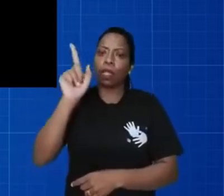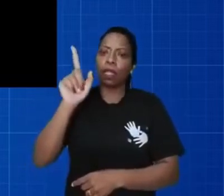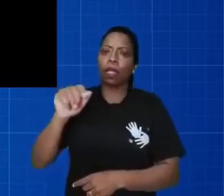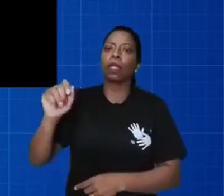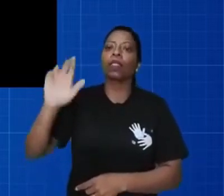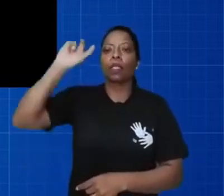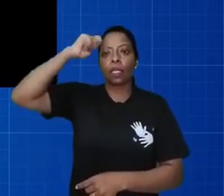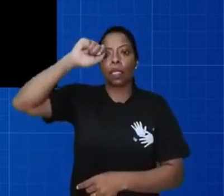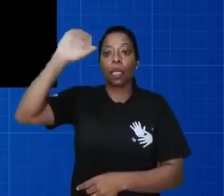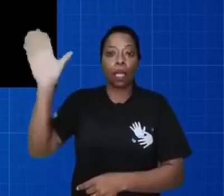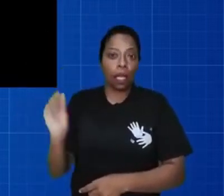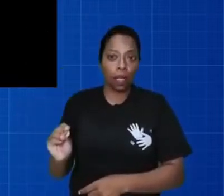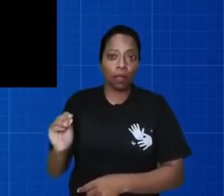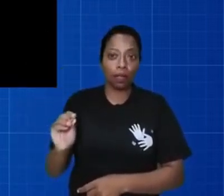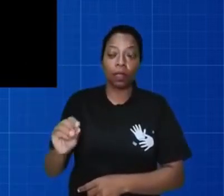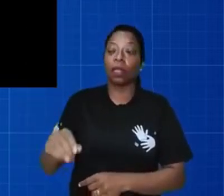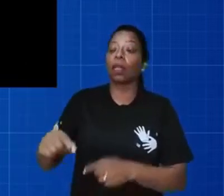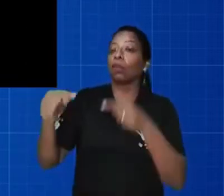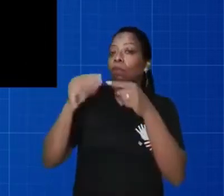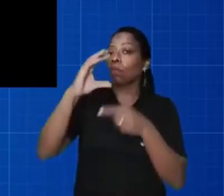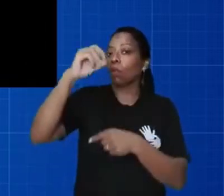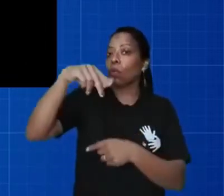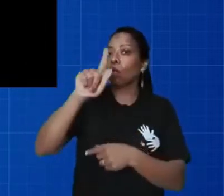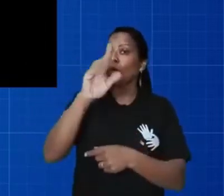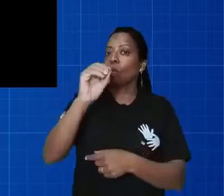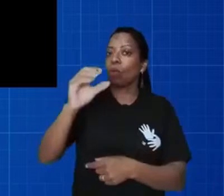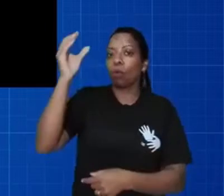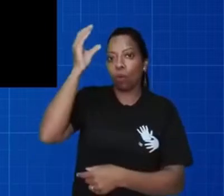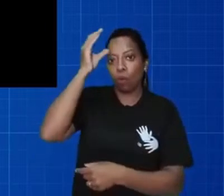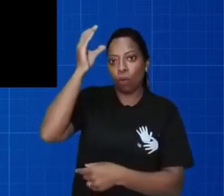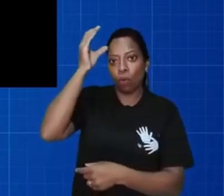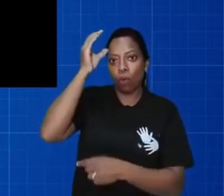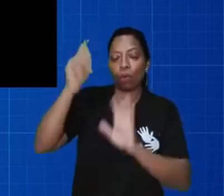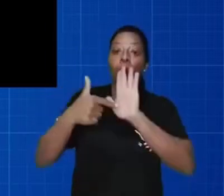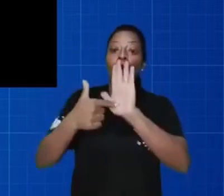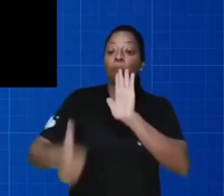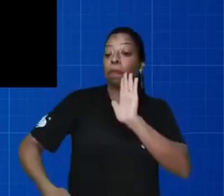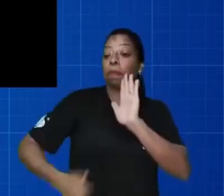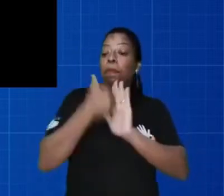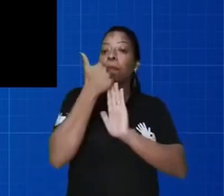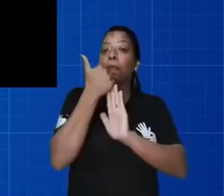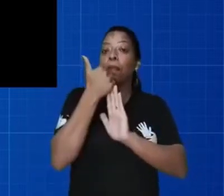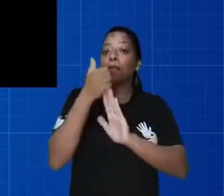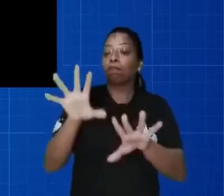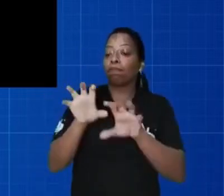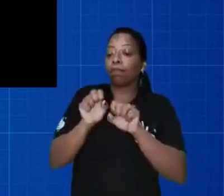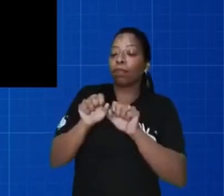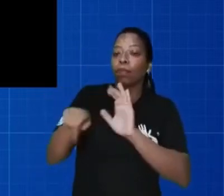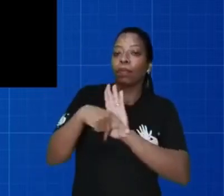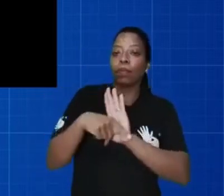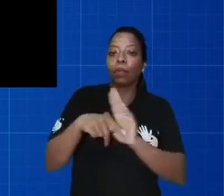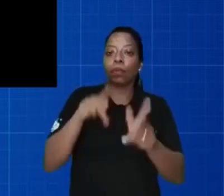território africano, é que a gente vai passar, então, a ter o primeiro caso na população. E